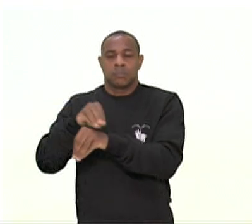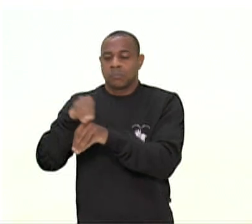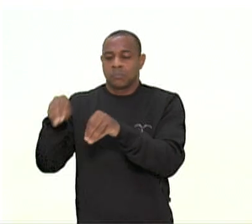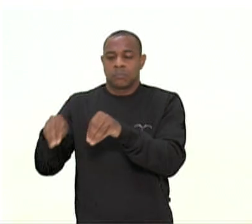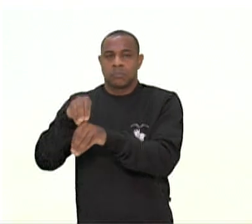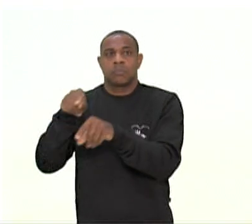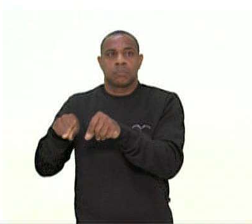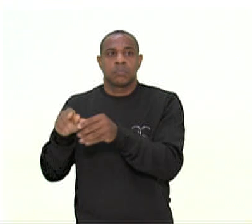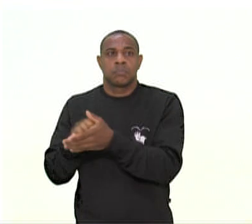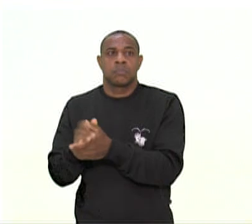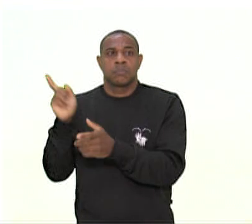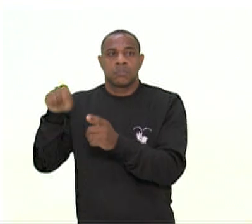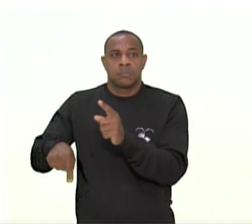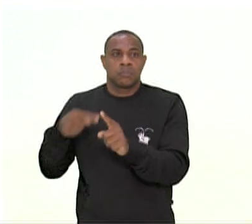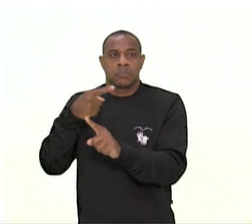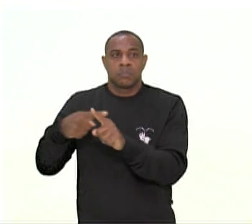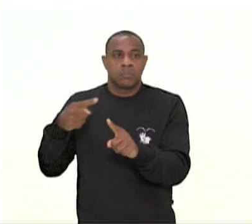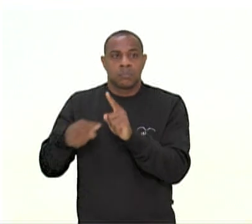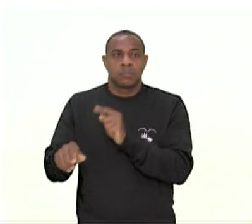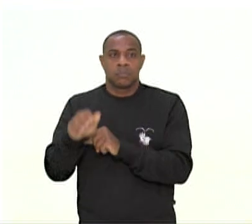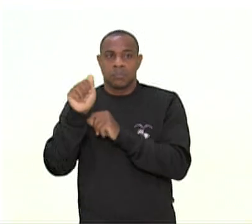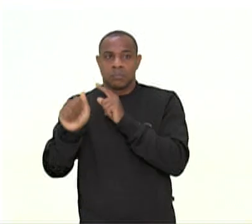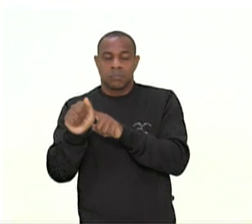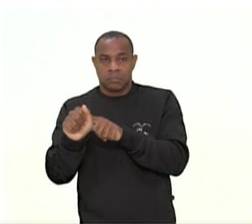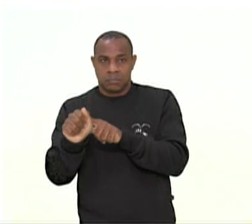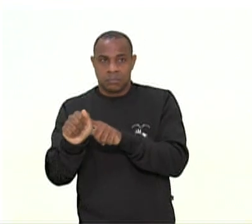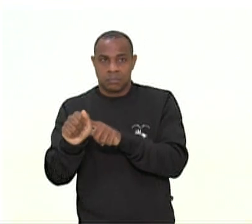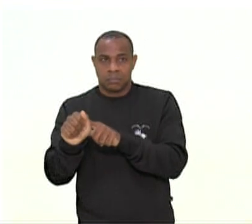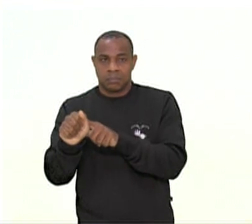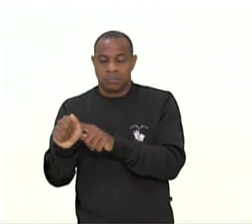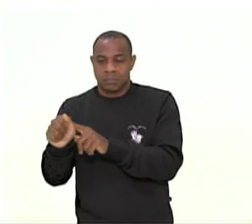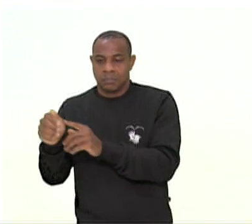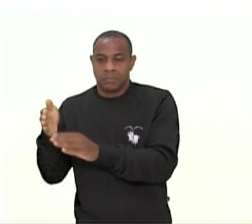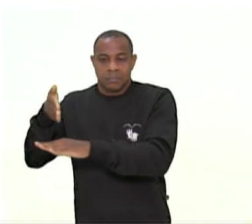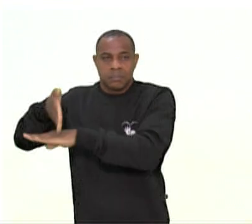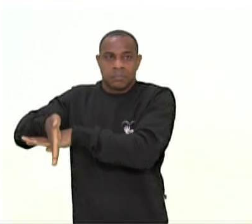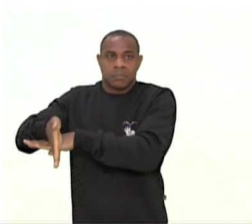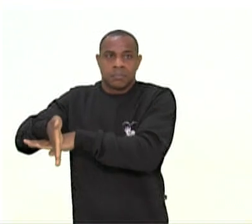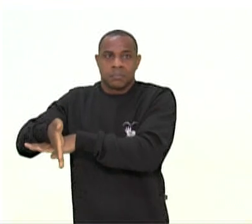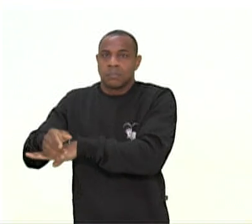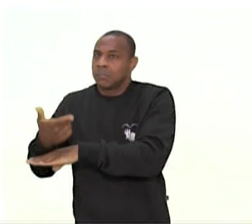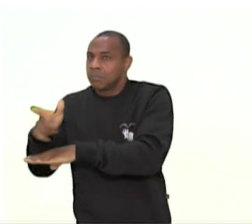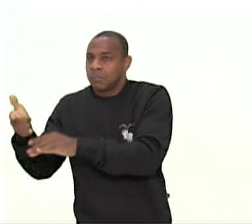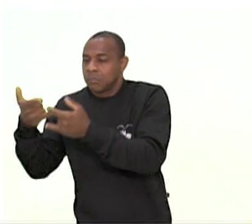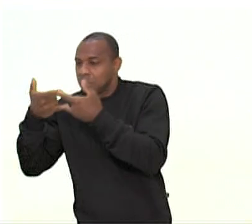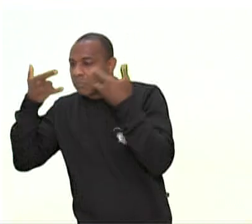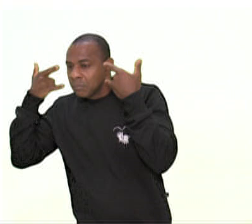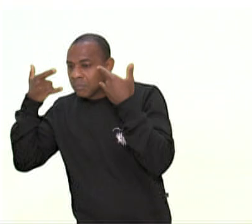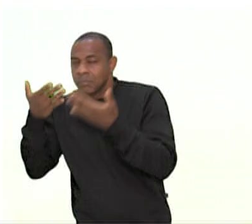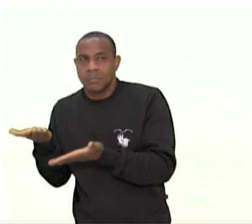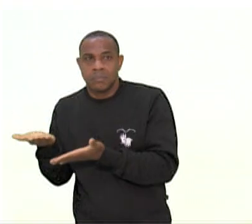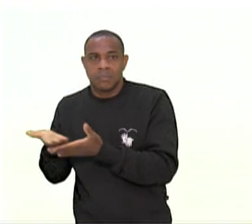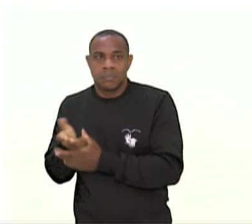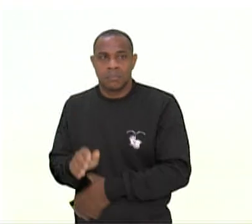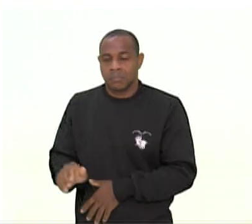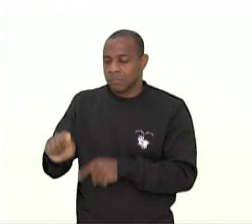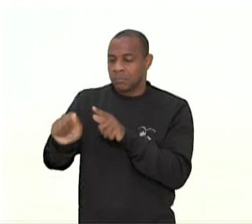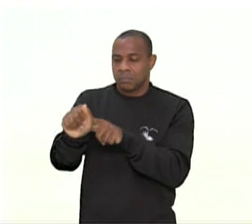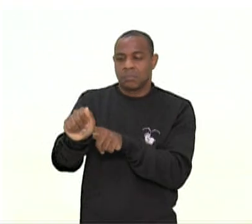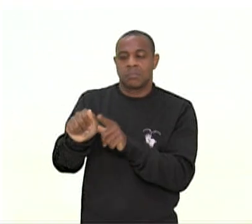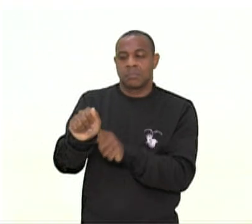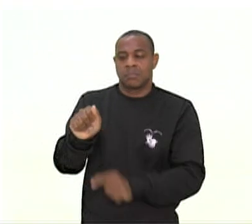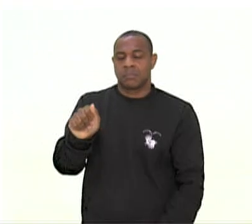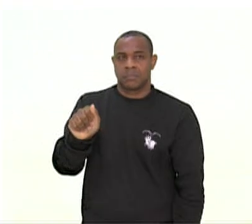exemplo. É proibida a entrada sem máscara. A presença do artigo a, proibida